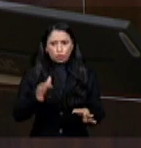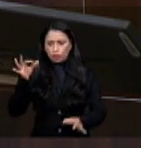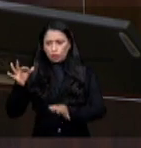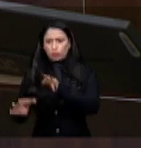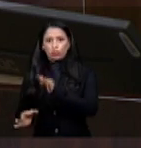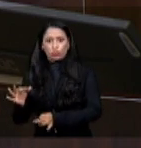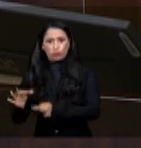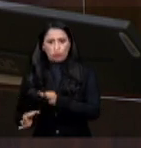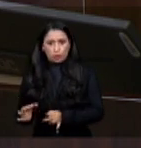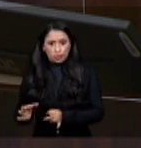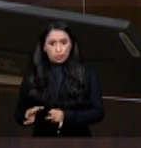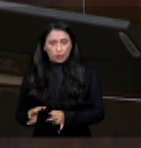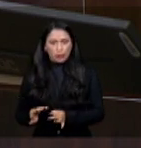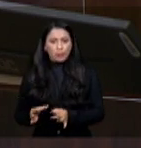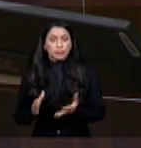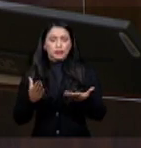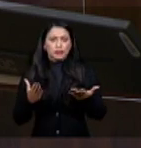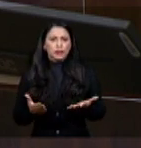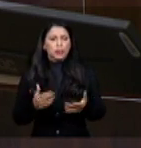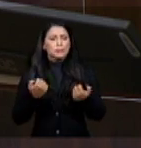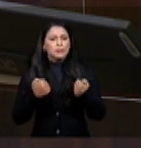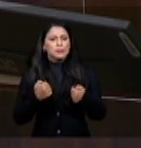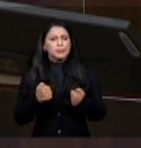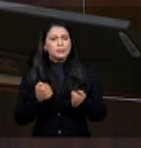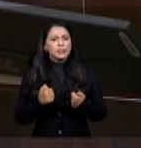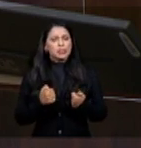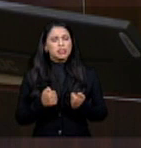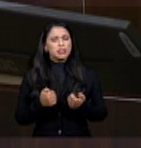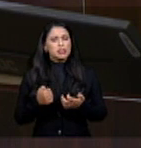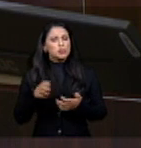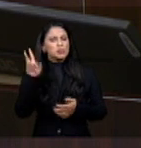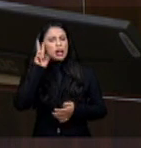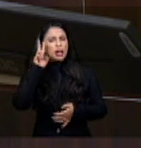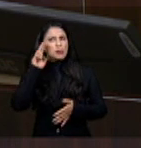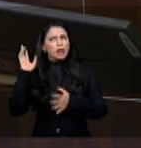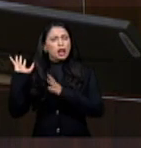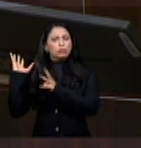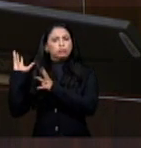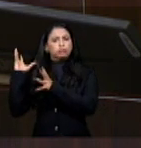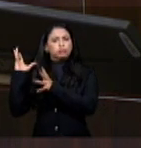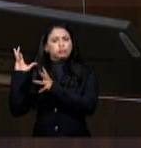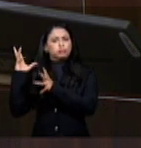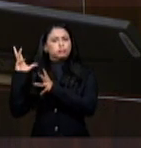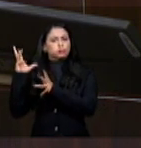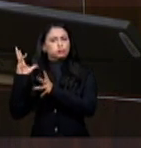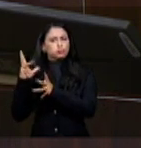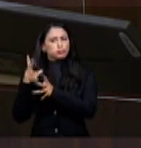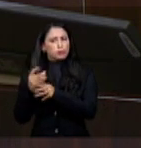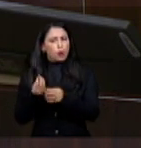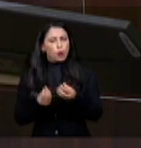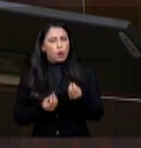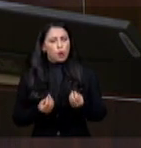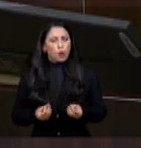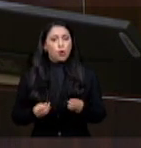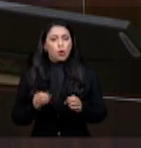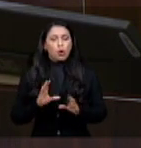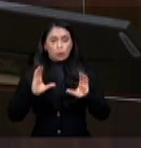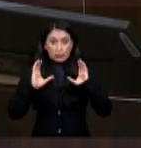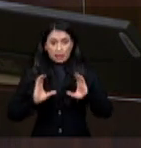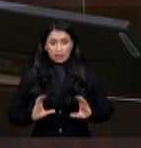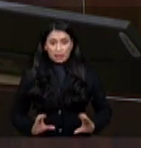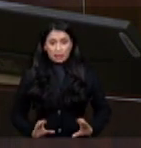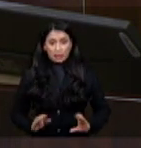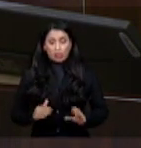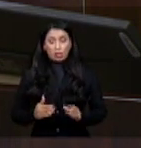de gênero é fundamental Uma Breve retrospectiva histórica sobre a construção da Cidadania a partir